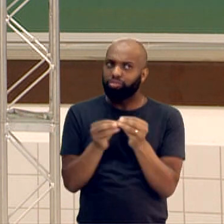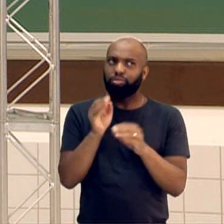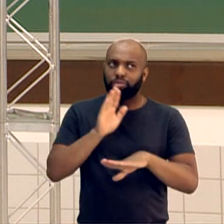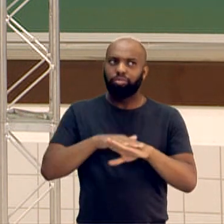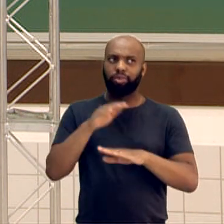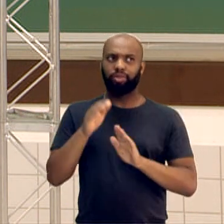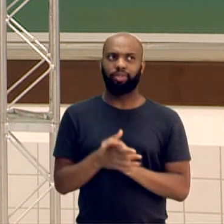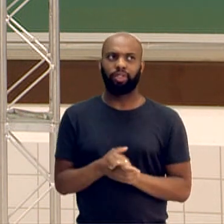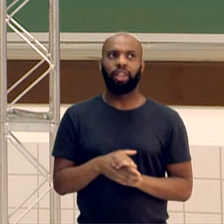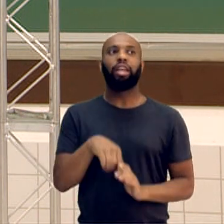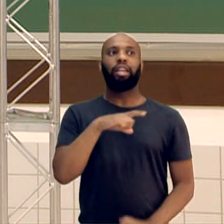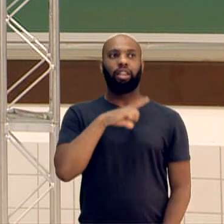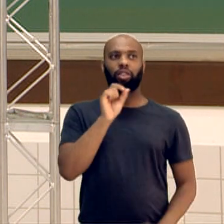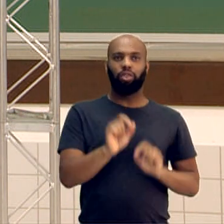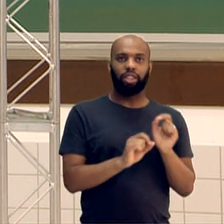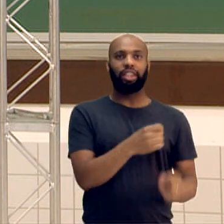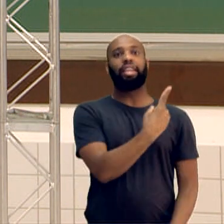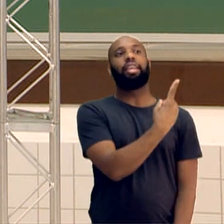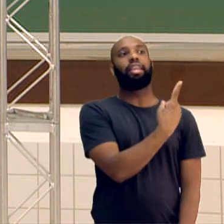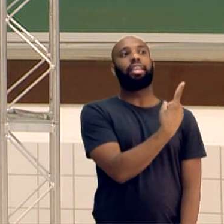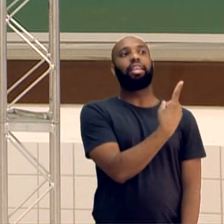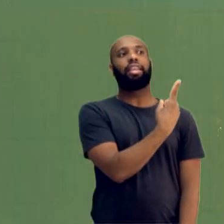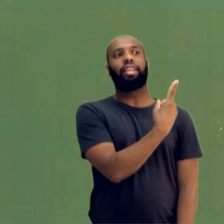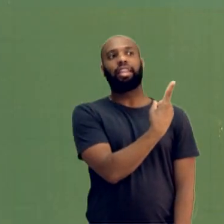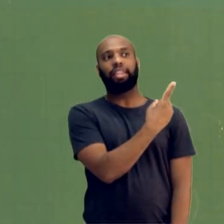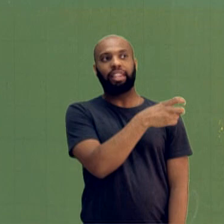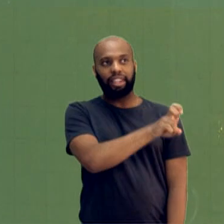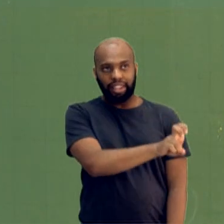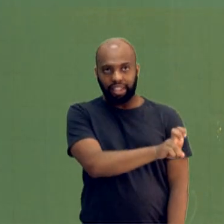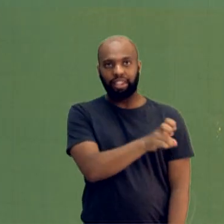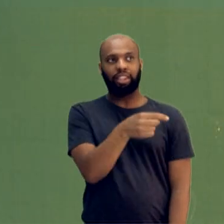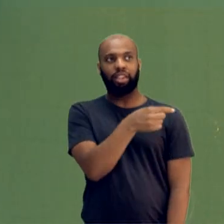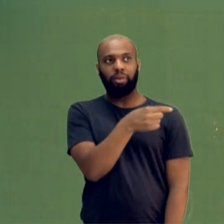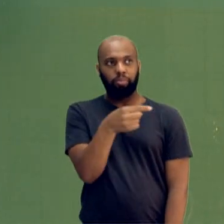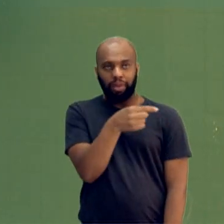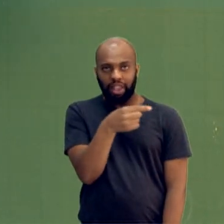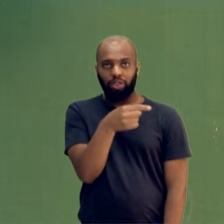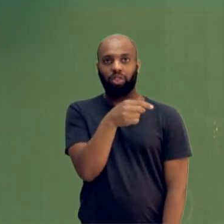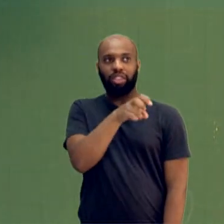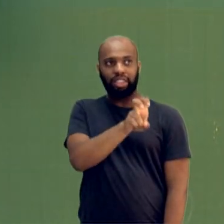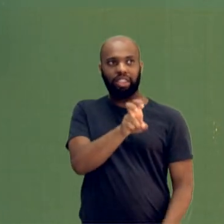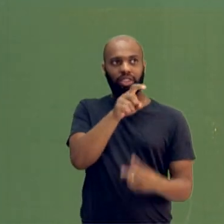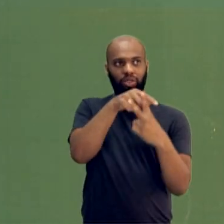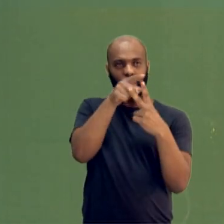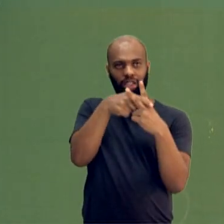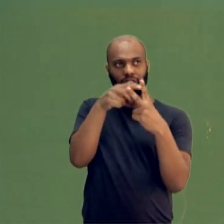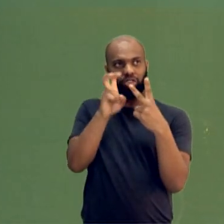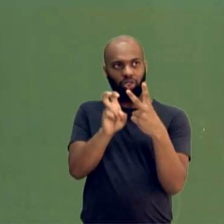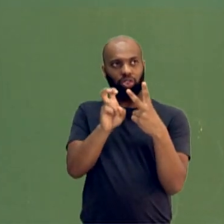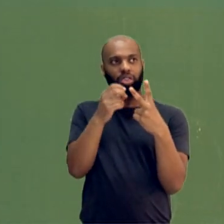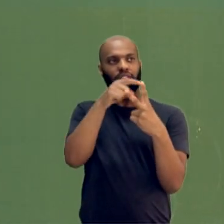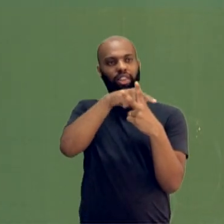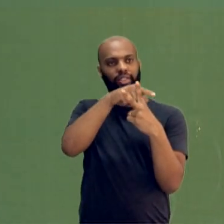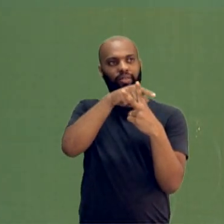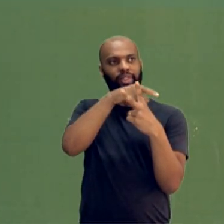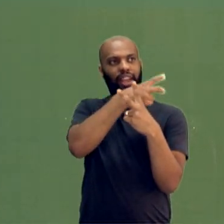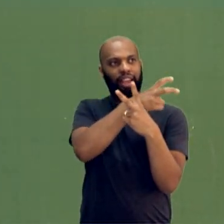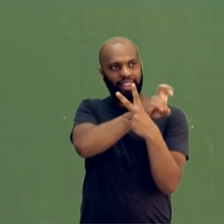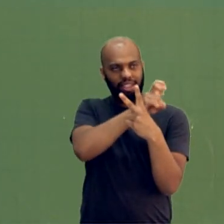mais. Teremos aqui 5 menos. Perceba que raiz de 2 e raiz de 2